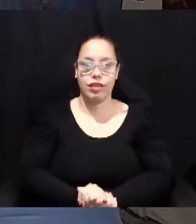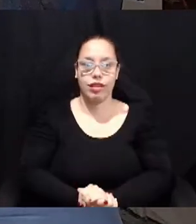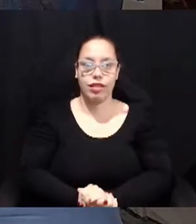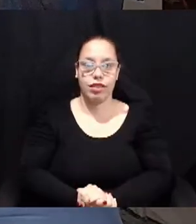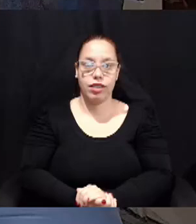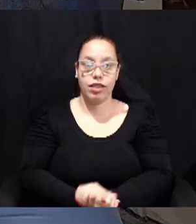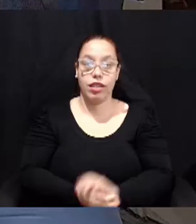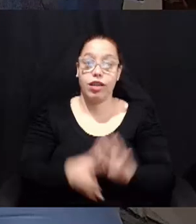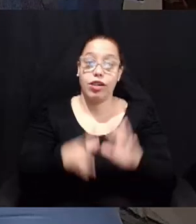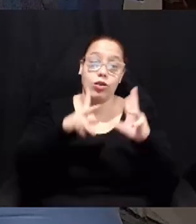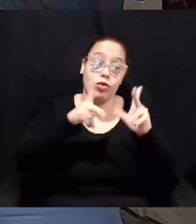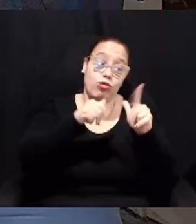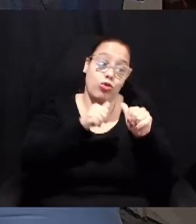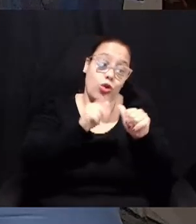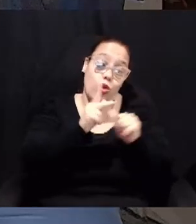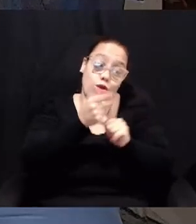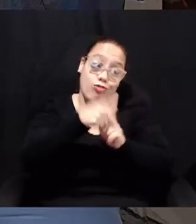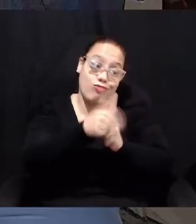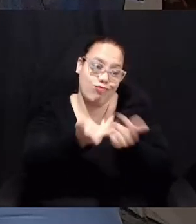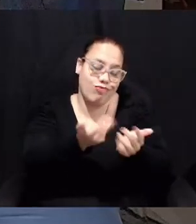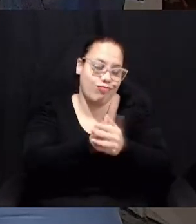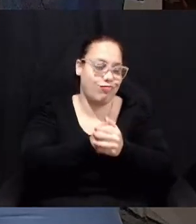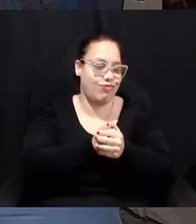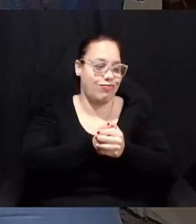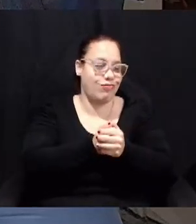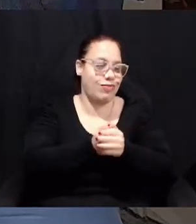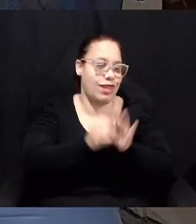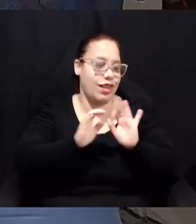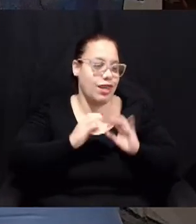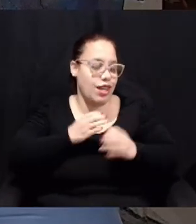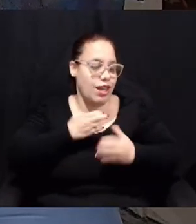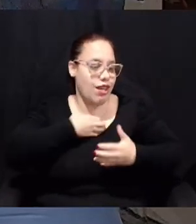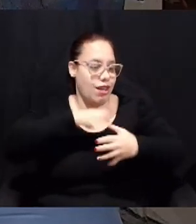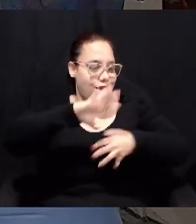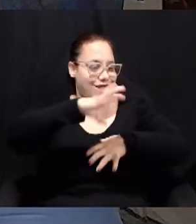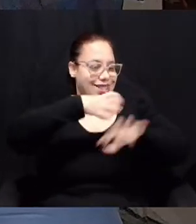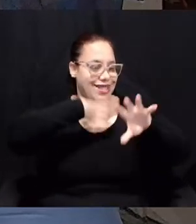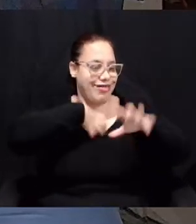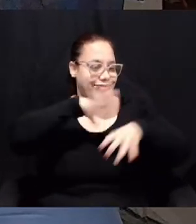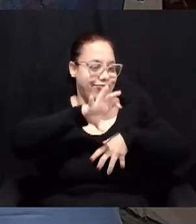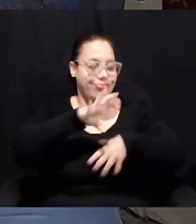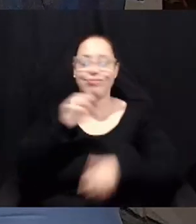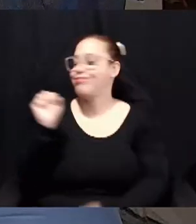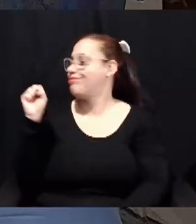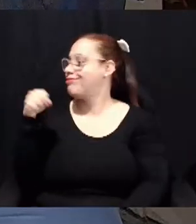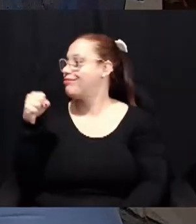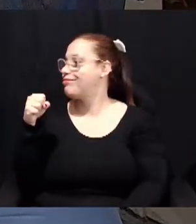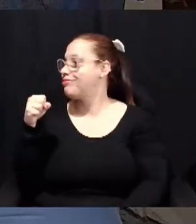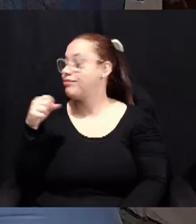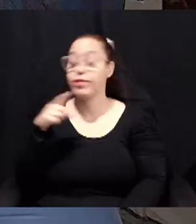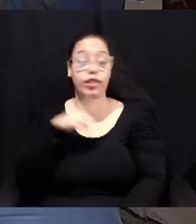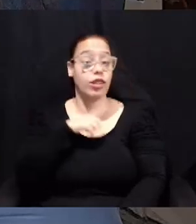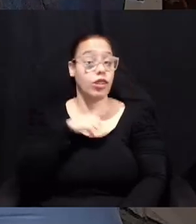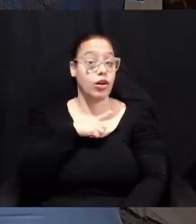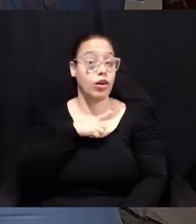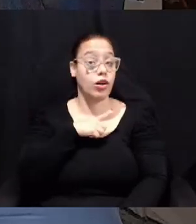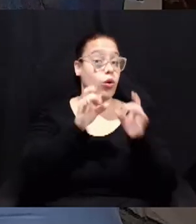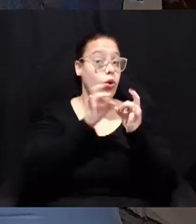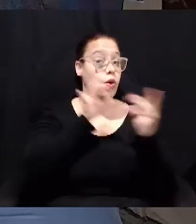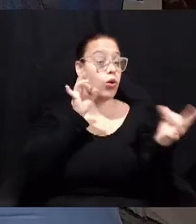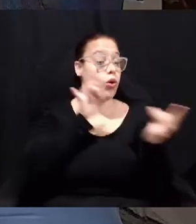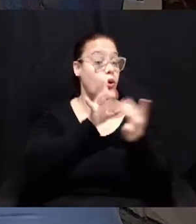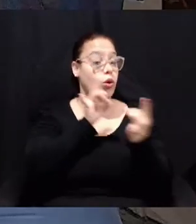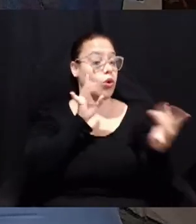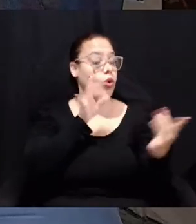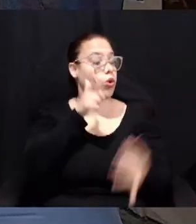nos quadrinhos, né? É uma forma de sensibilização, né? Exatamente. E você tem assim um feedback do pessoal? Você consegue